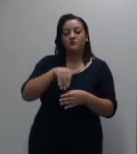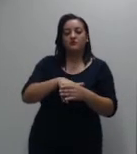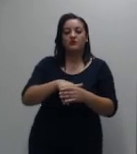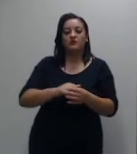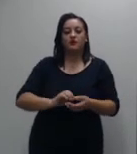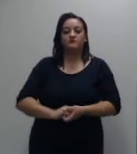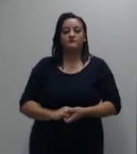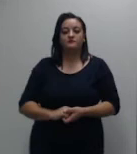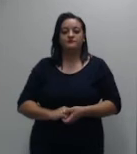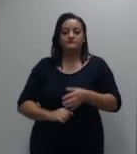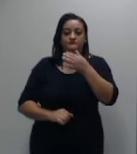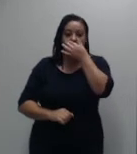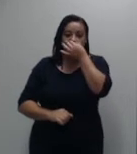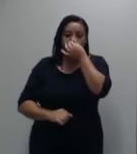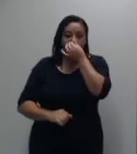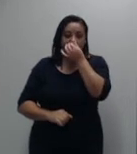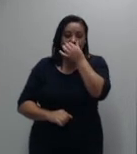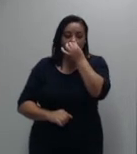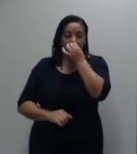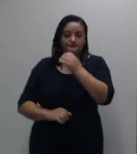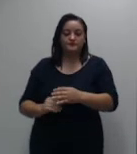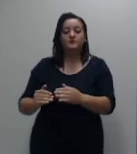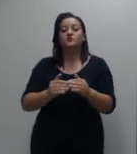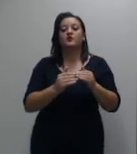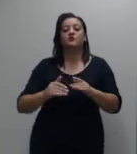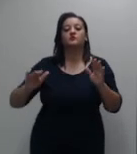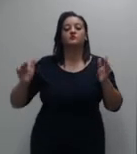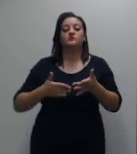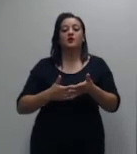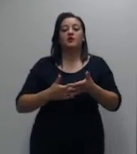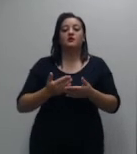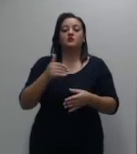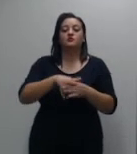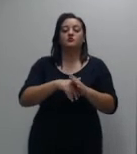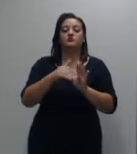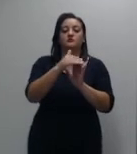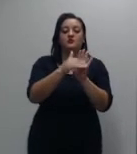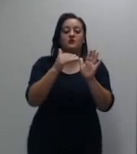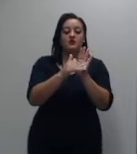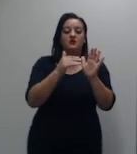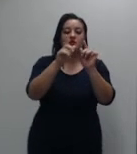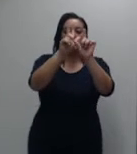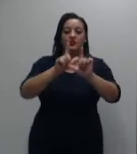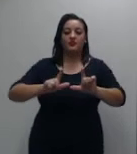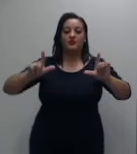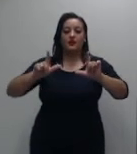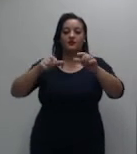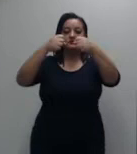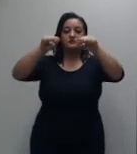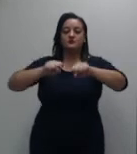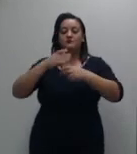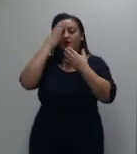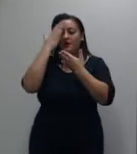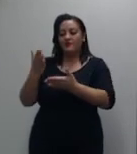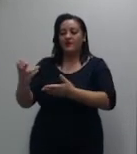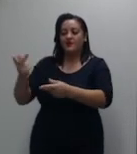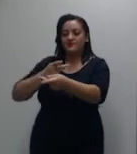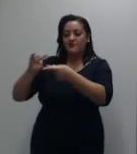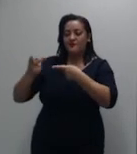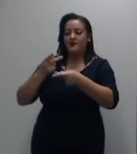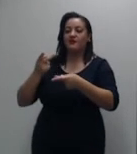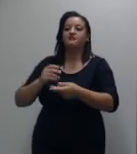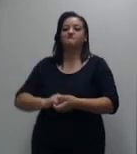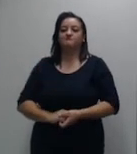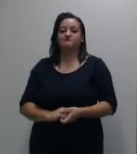devidamente tinta conforme já Costa aqui na tela na nossa tela e agradeço a você lê avidamente